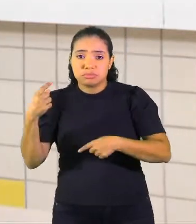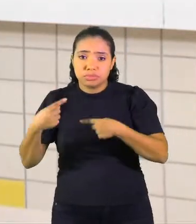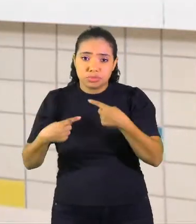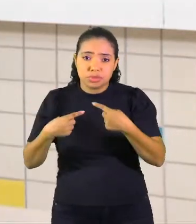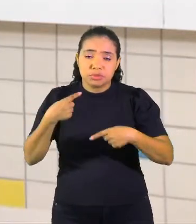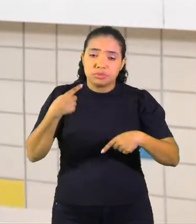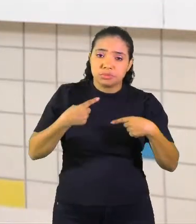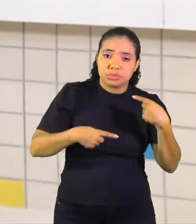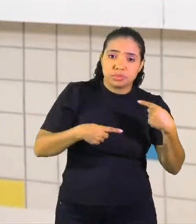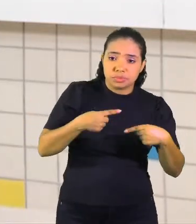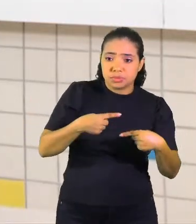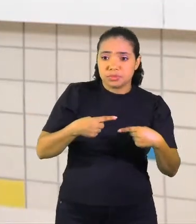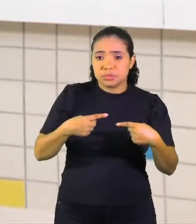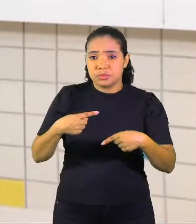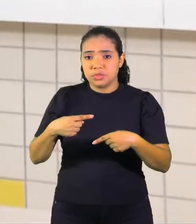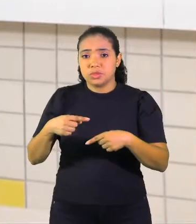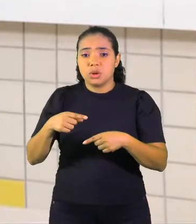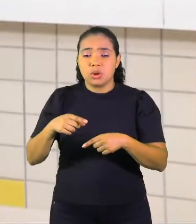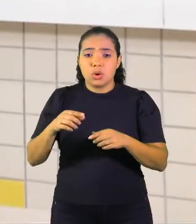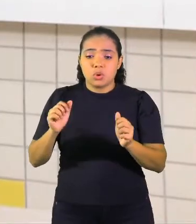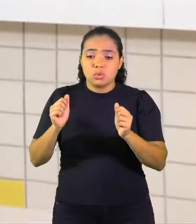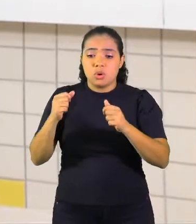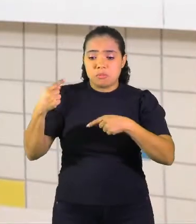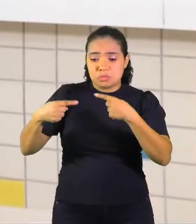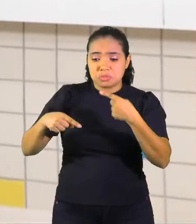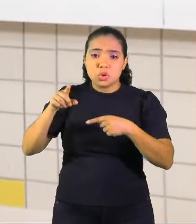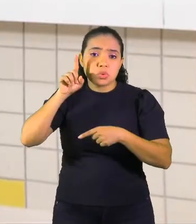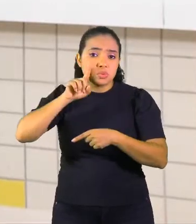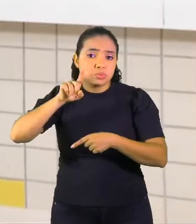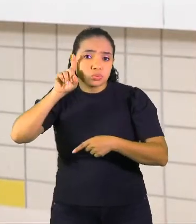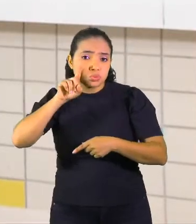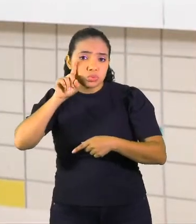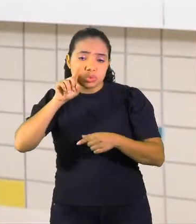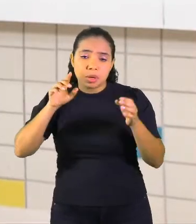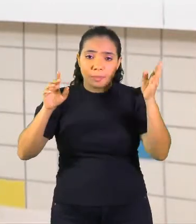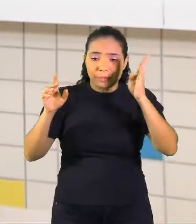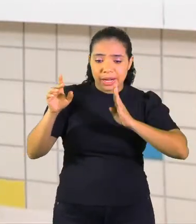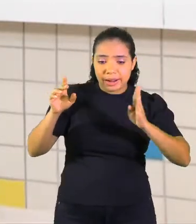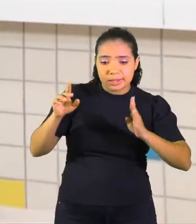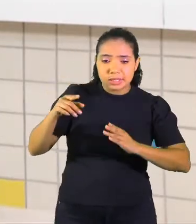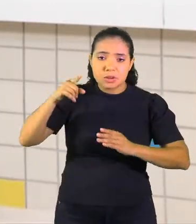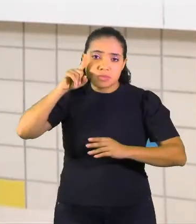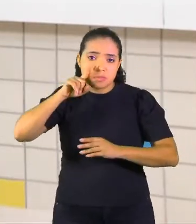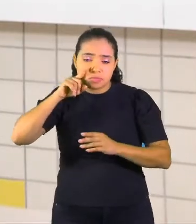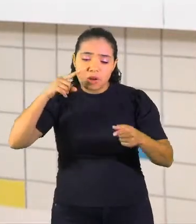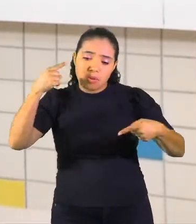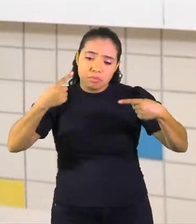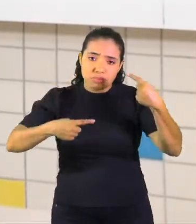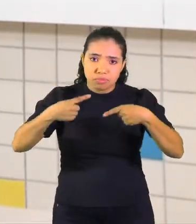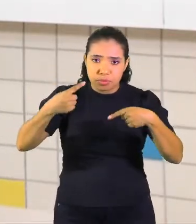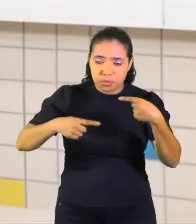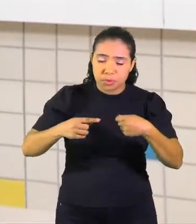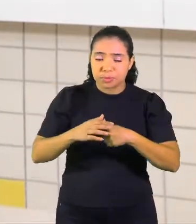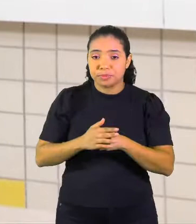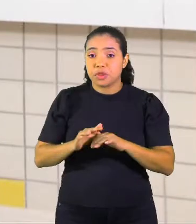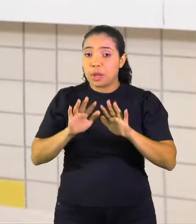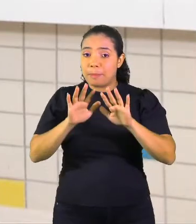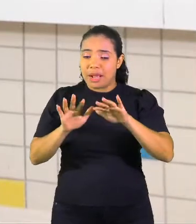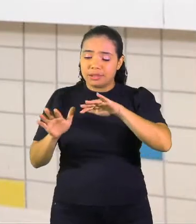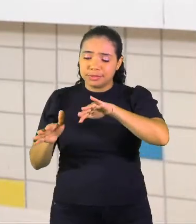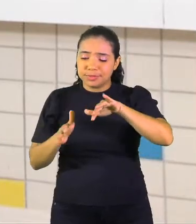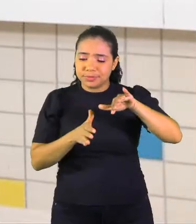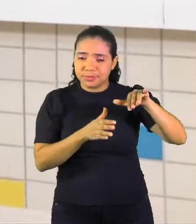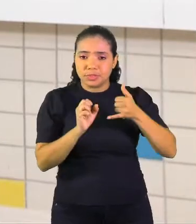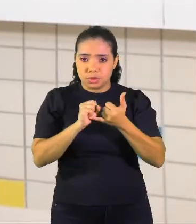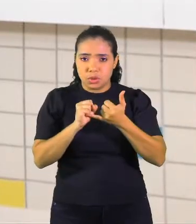esse posto com os Estados Unidos, de grande produtor. Mas, deixando a soja um pouquinho